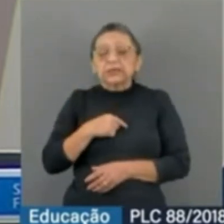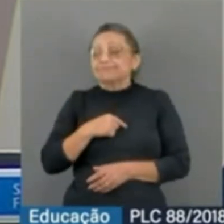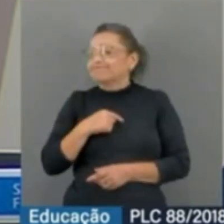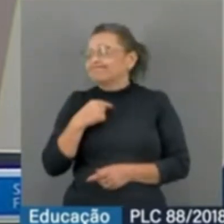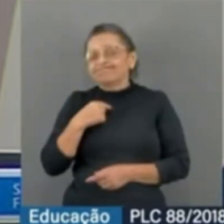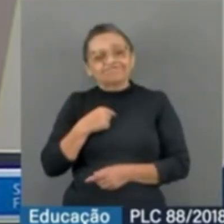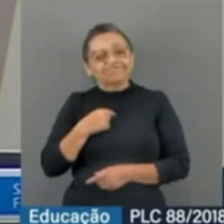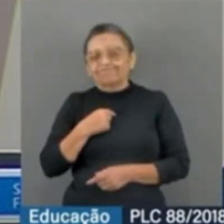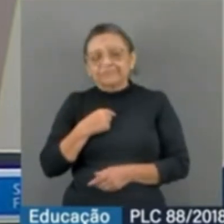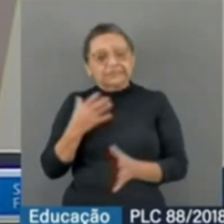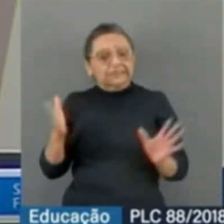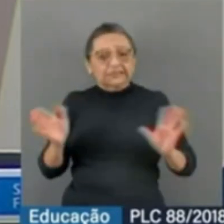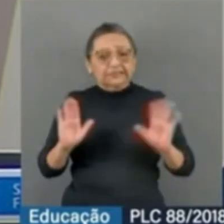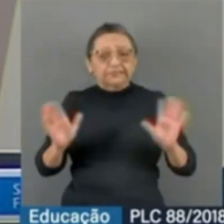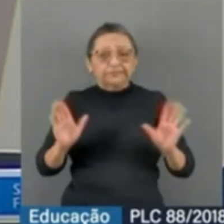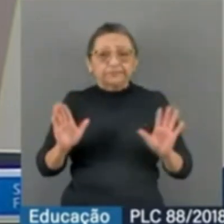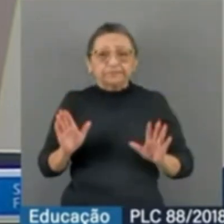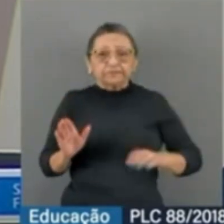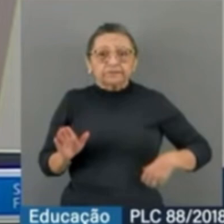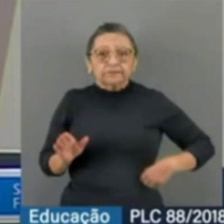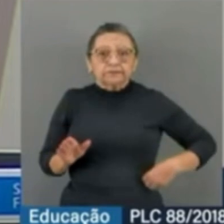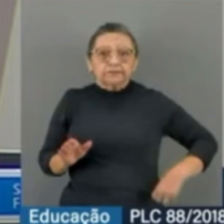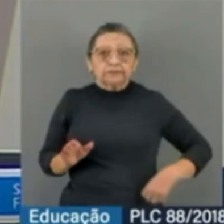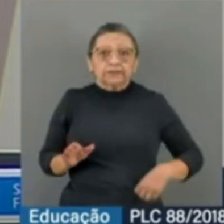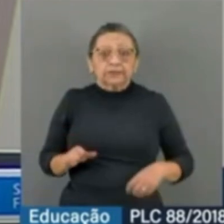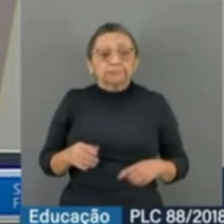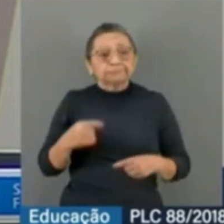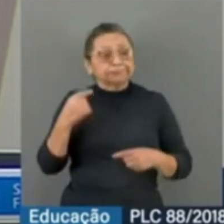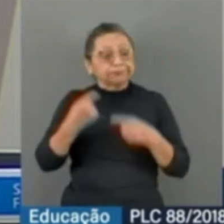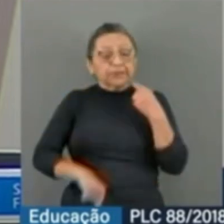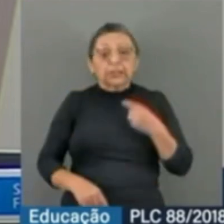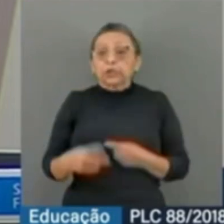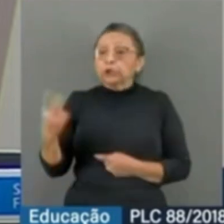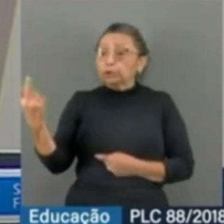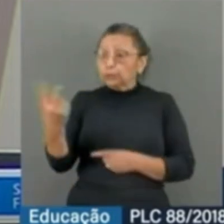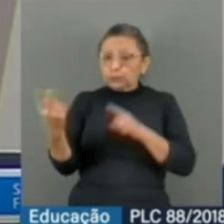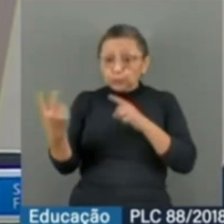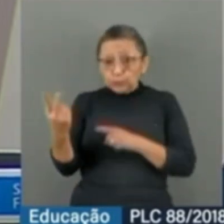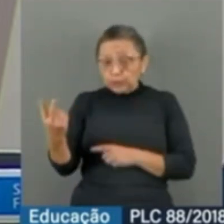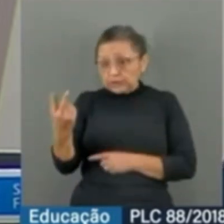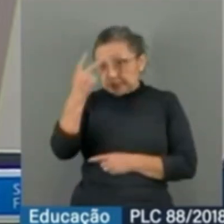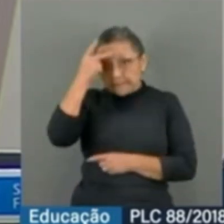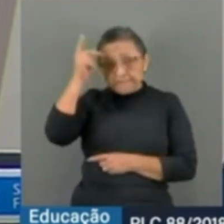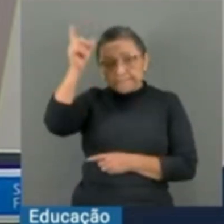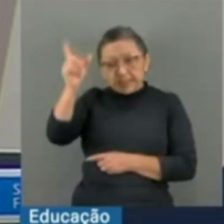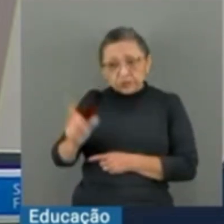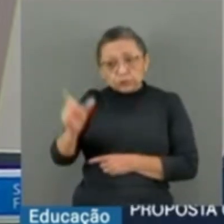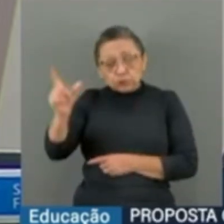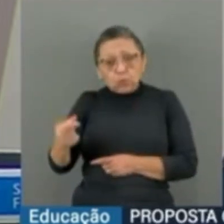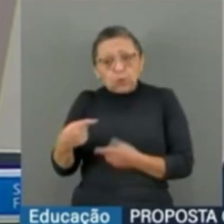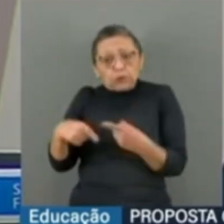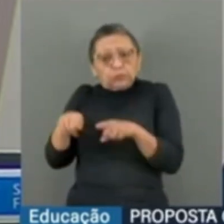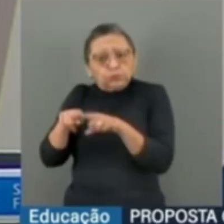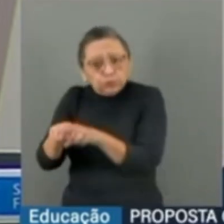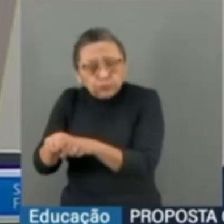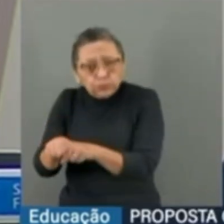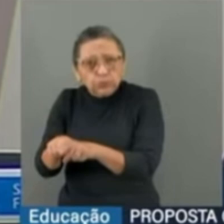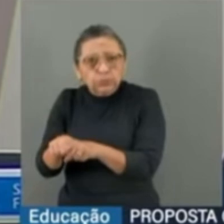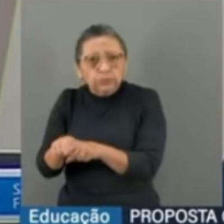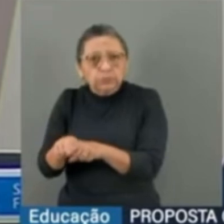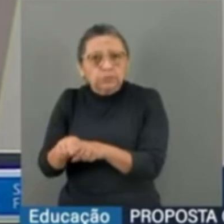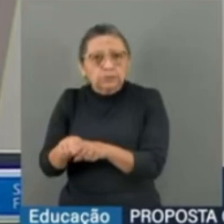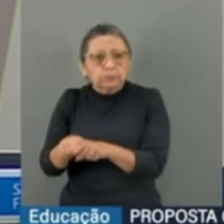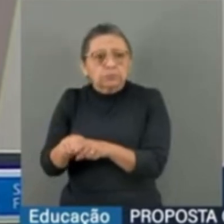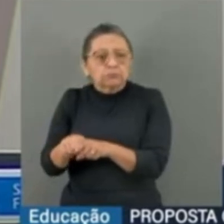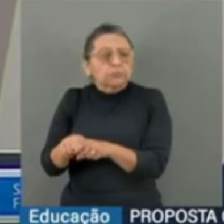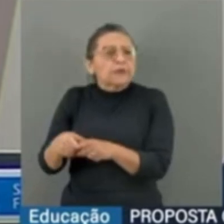injusto que duas pessoas que vivem em conjunto, que vivem juntas, que vivem como